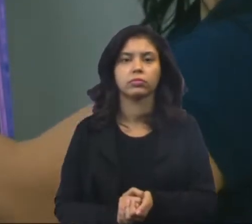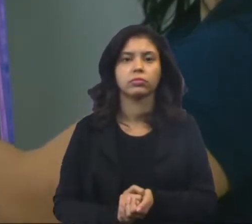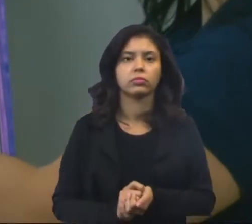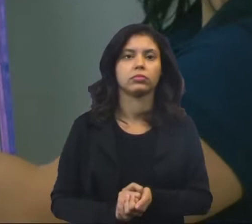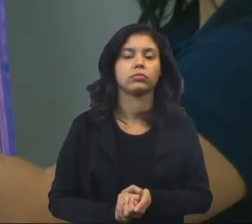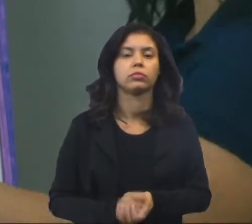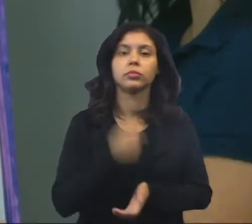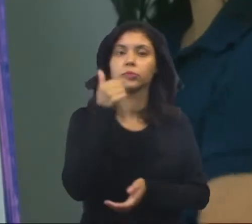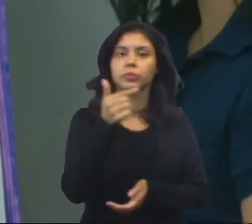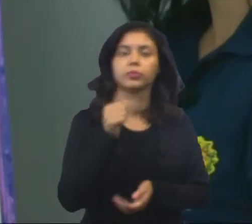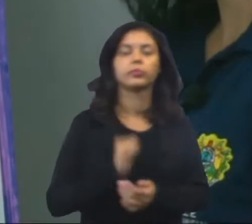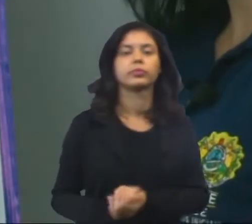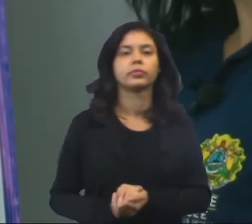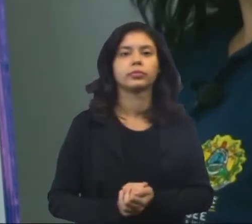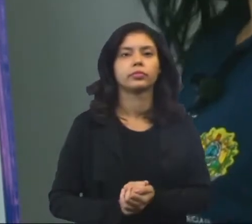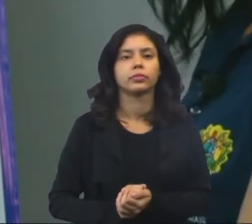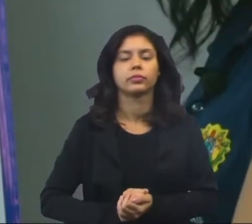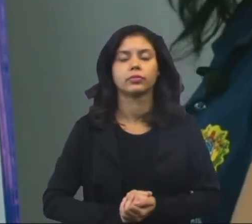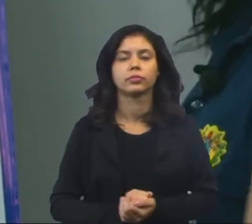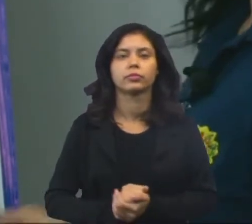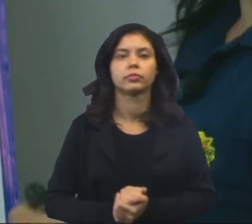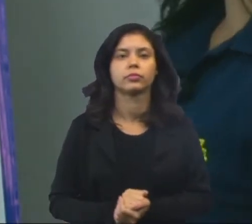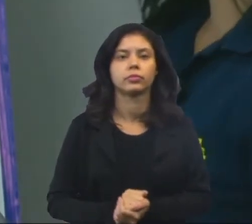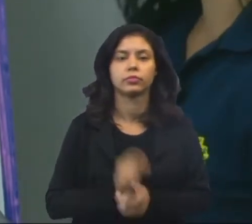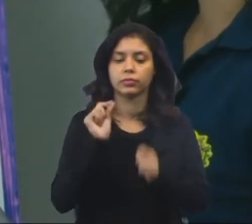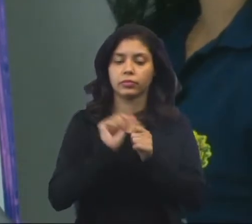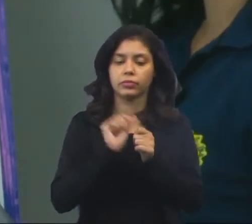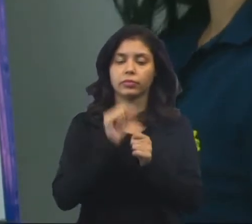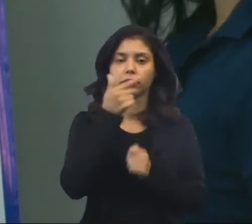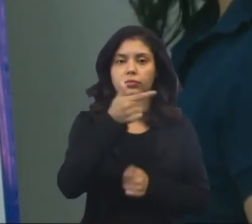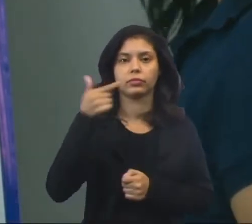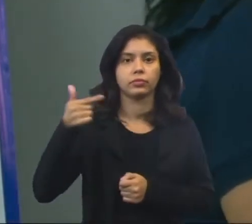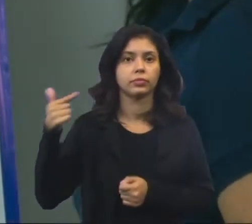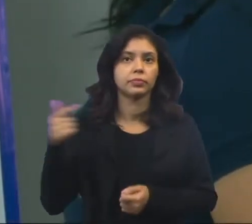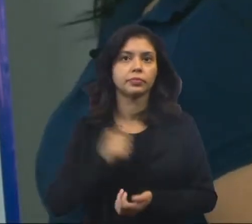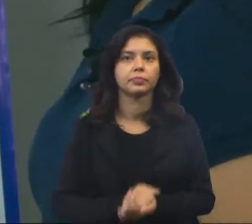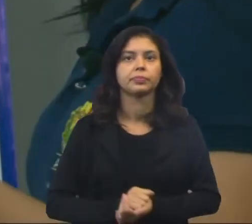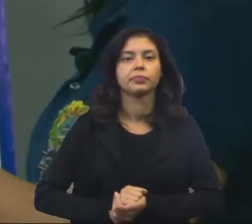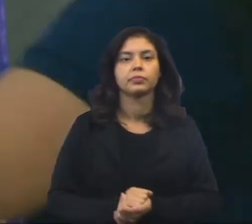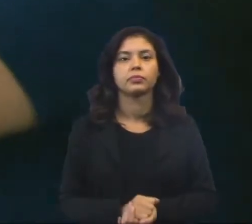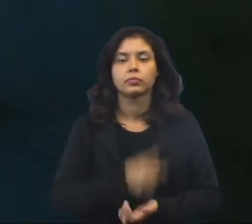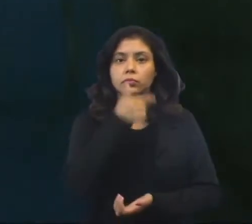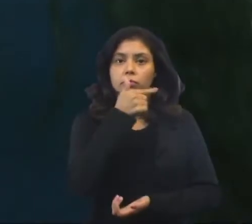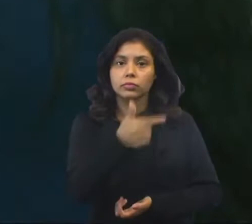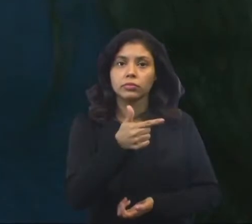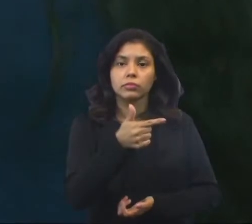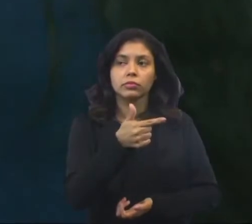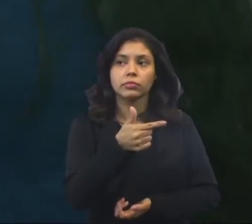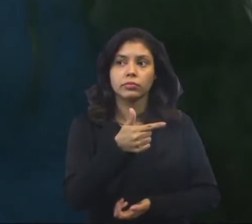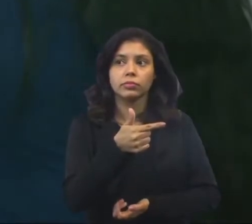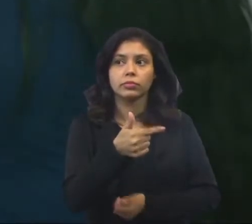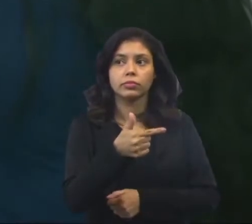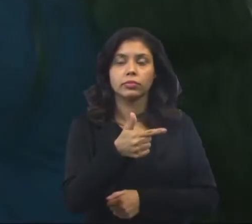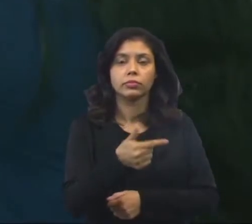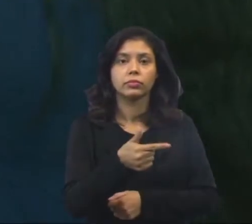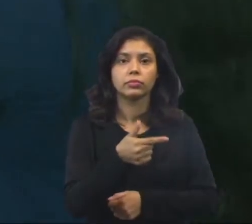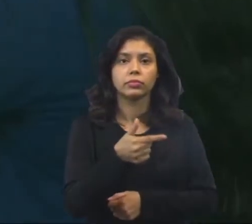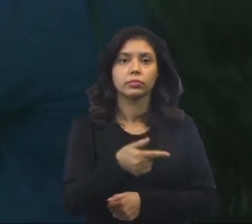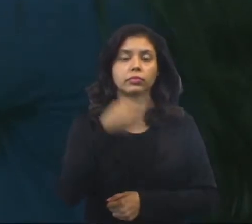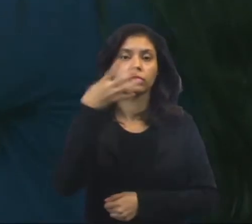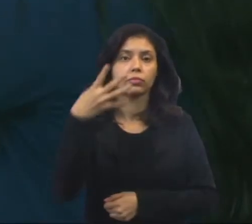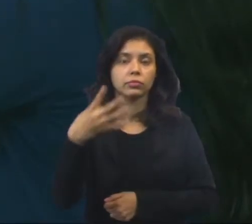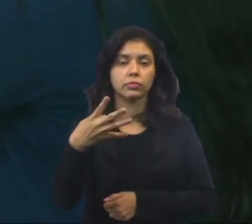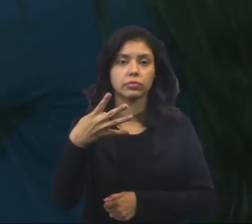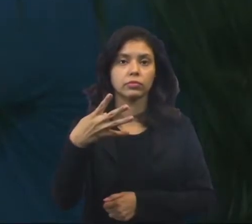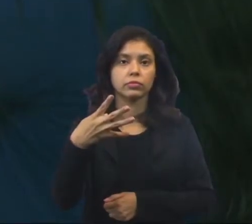contar do 2. Vamos fazer a contagem de 2 em 2? Vamos lá. Aí eu começo aqui, ó. 2,